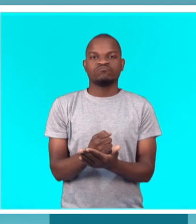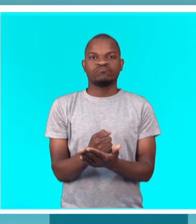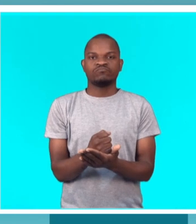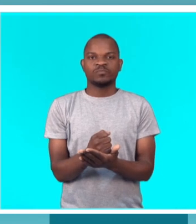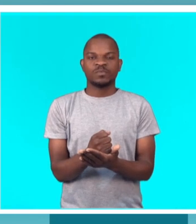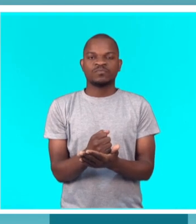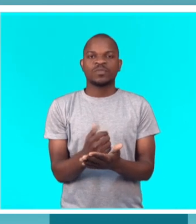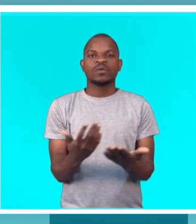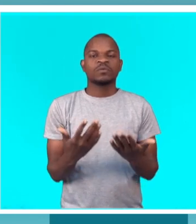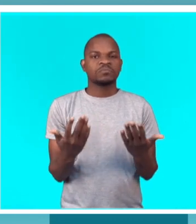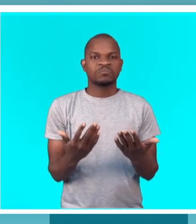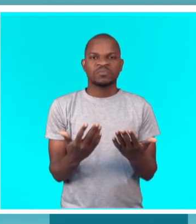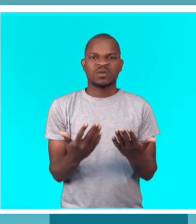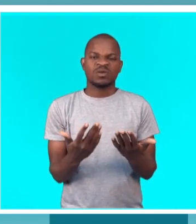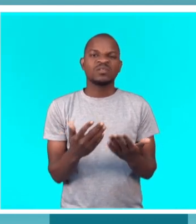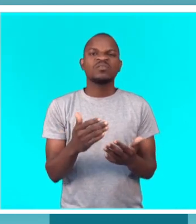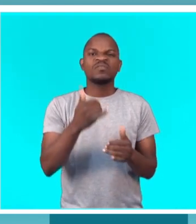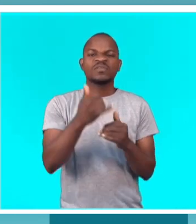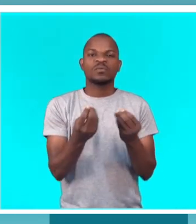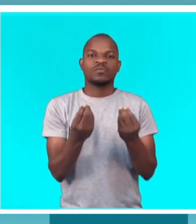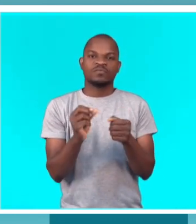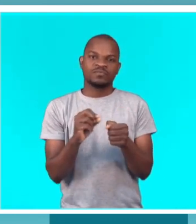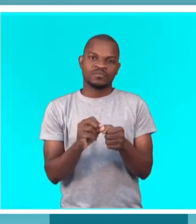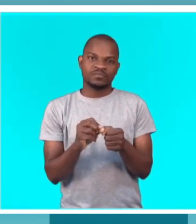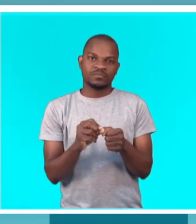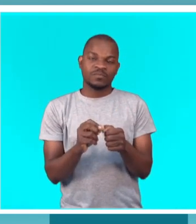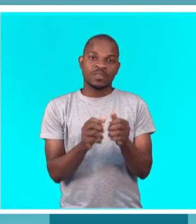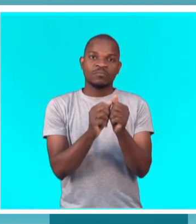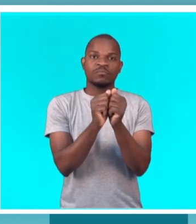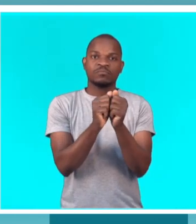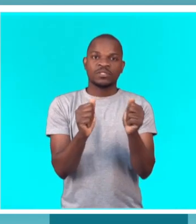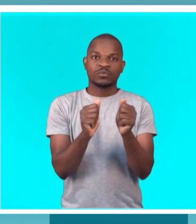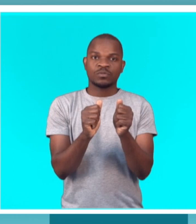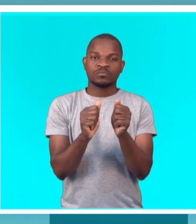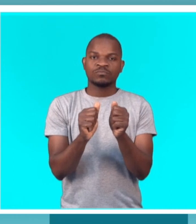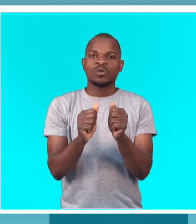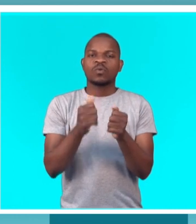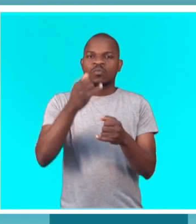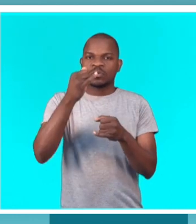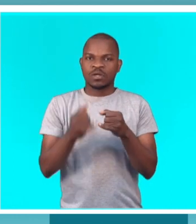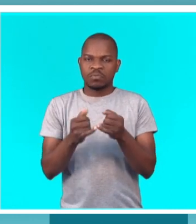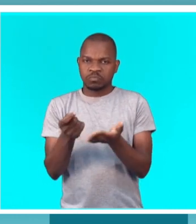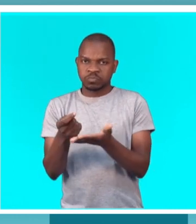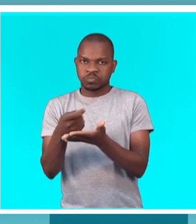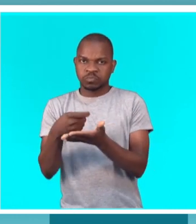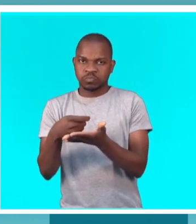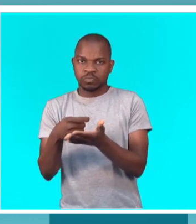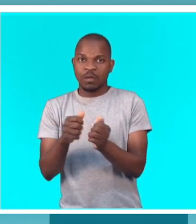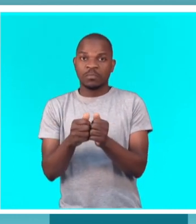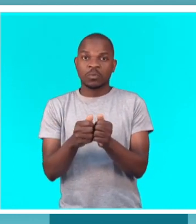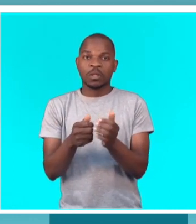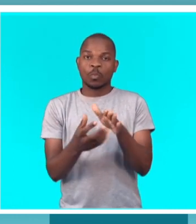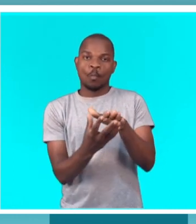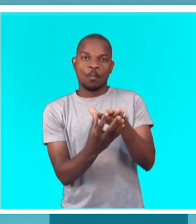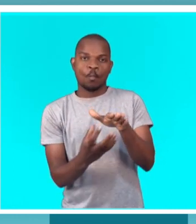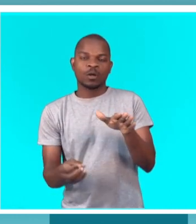queria ver no render final. Bom, o processo de transferência, eu pessoalmente, como não